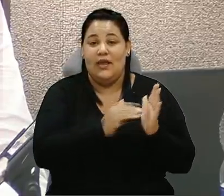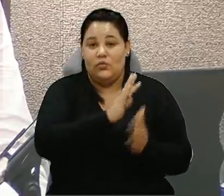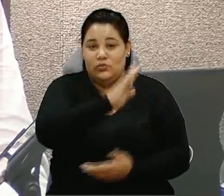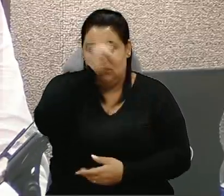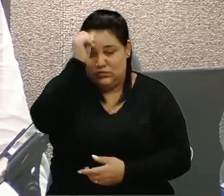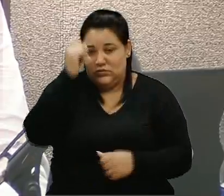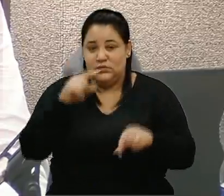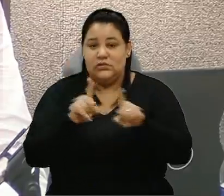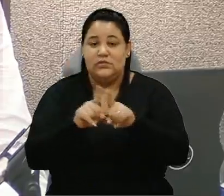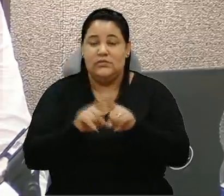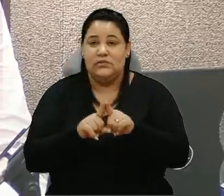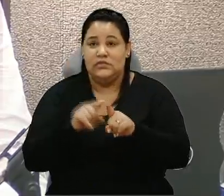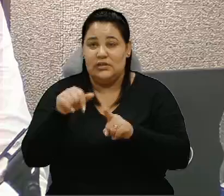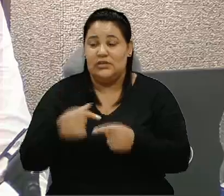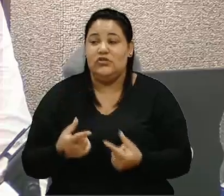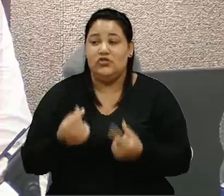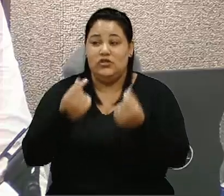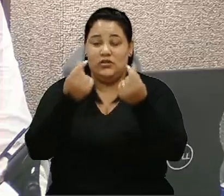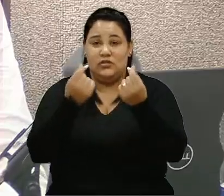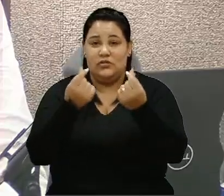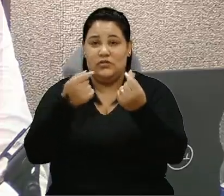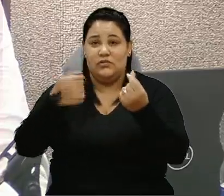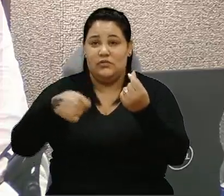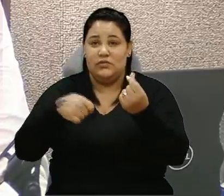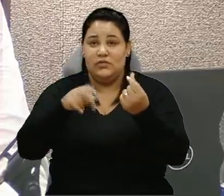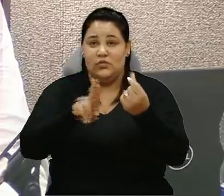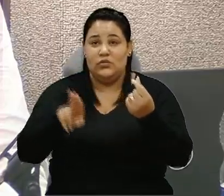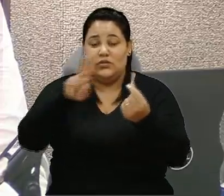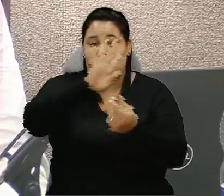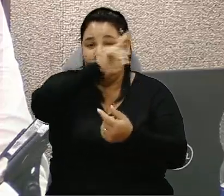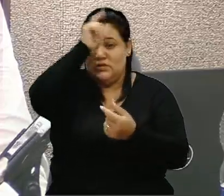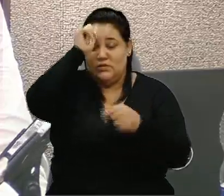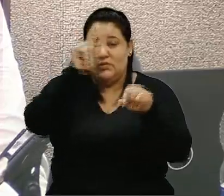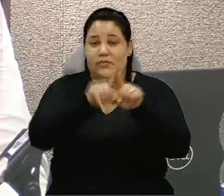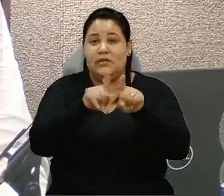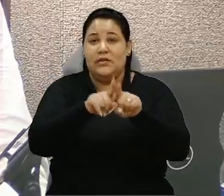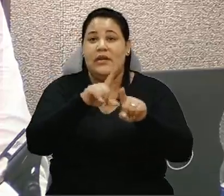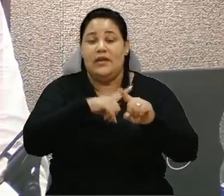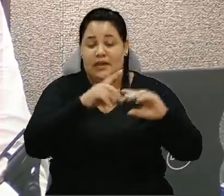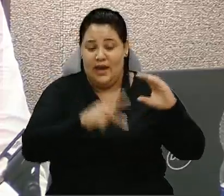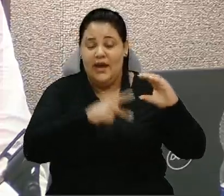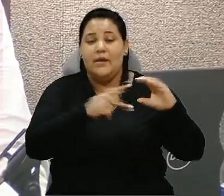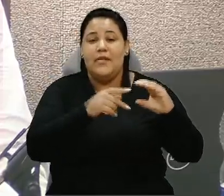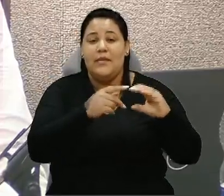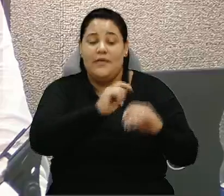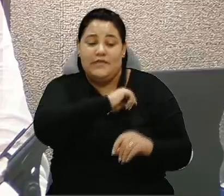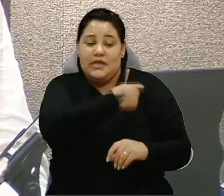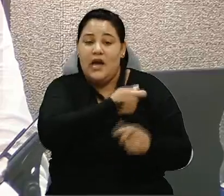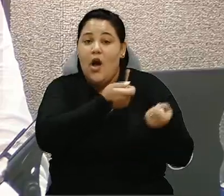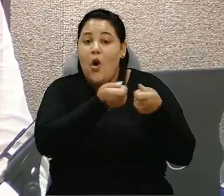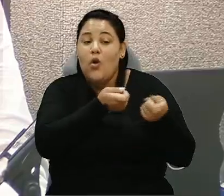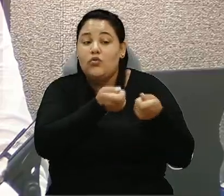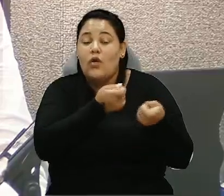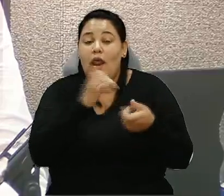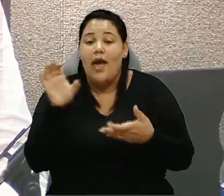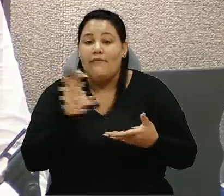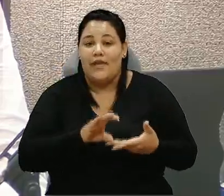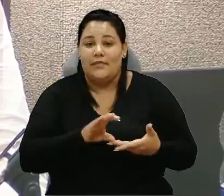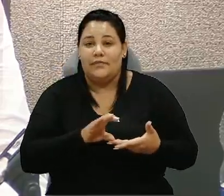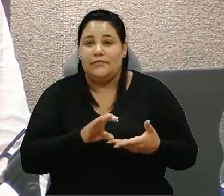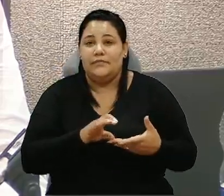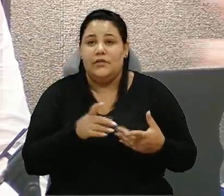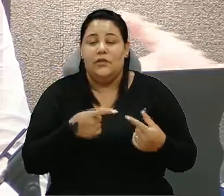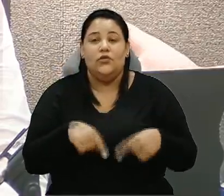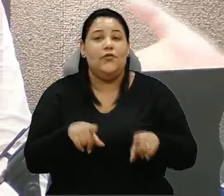Esse dinheiro devia simplesmente vir para o município aplicar e ter uma Câmara aí para fiscalizar a execução desses recursos. Mas